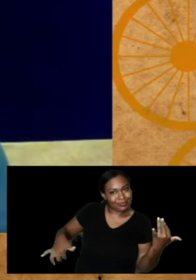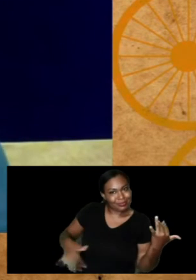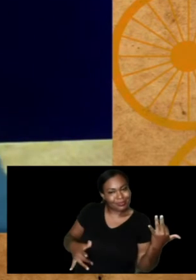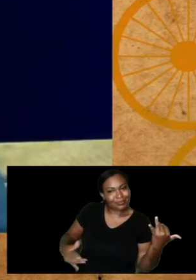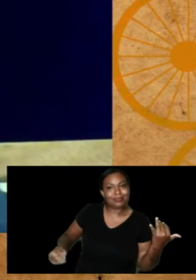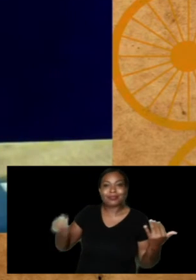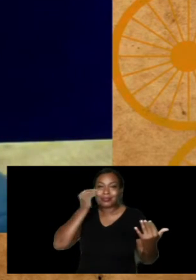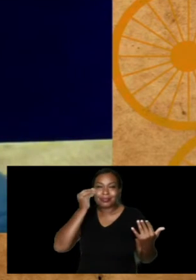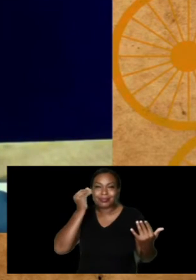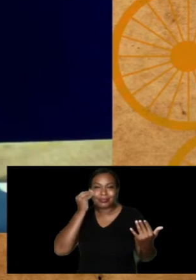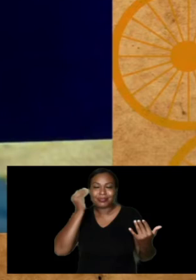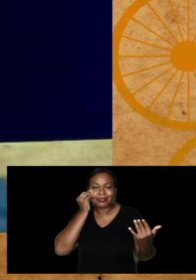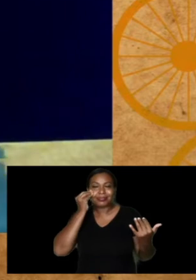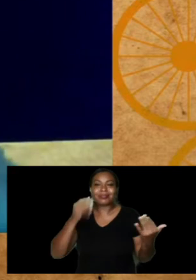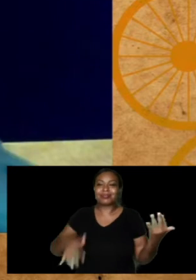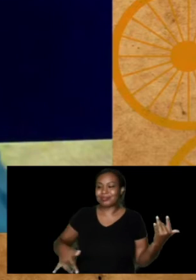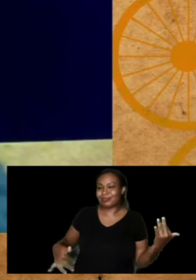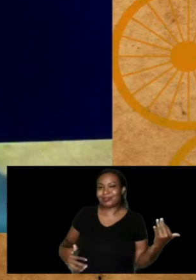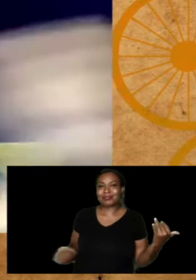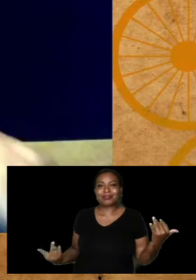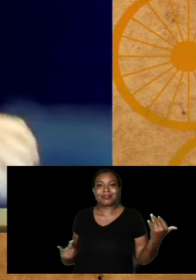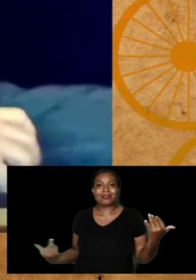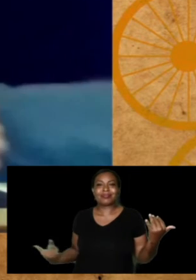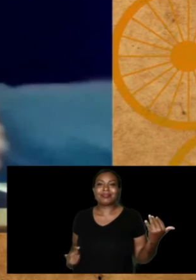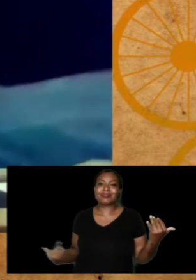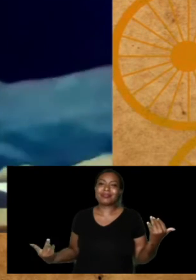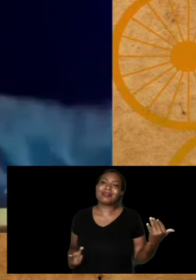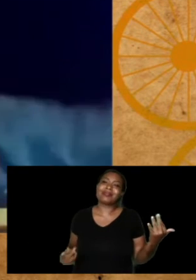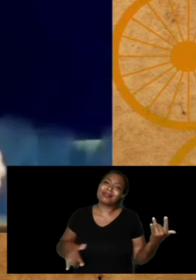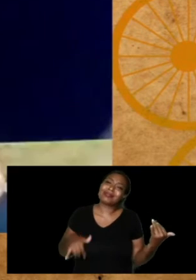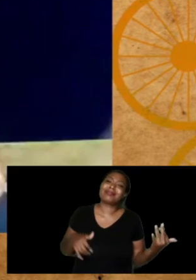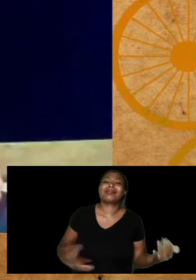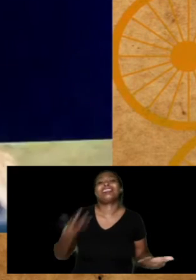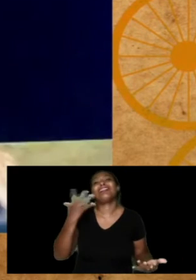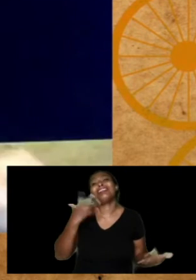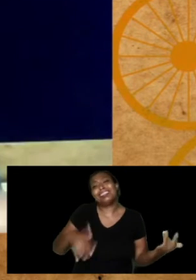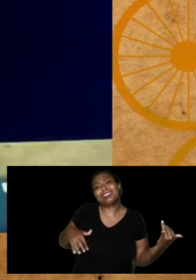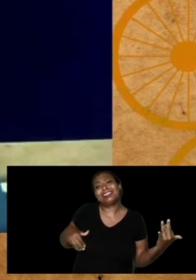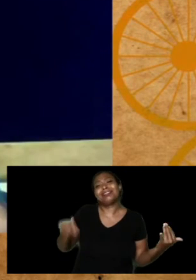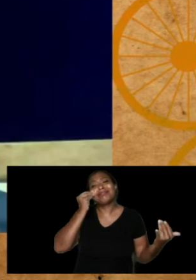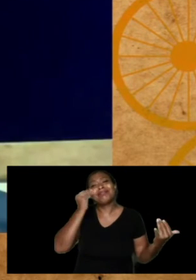presencialmente. Eu pensei que eu ia querer tanto tocar presencialmente.